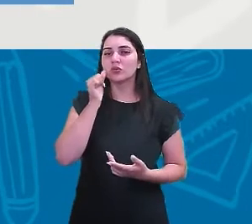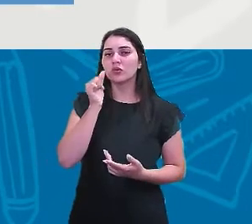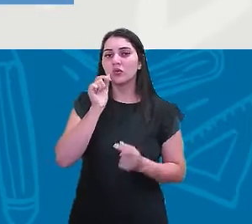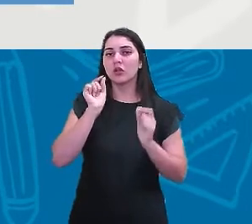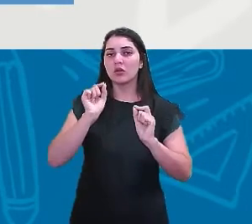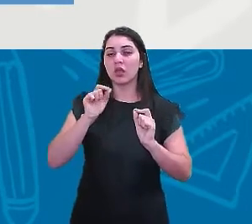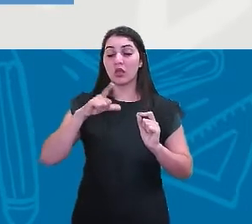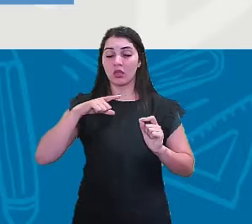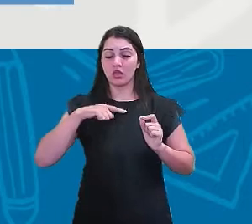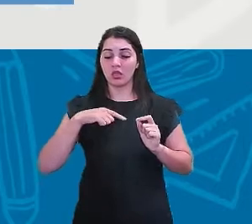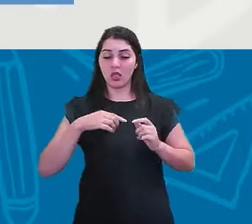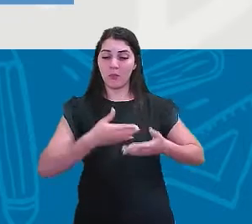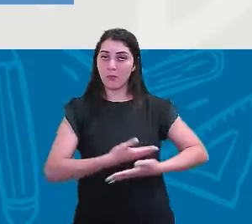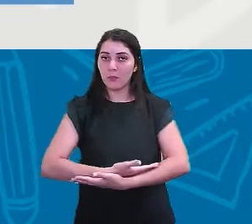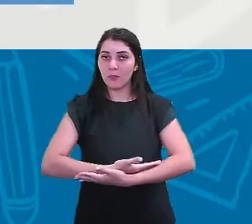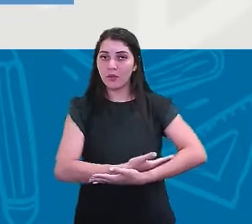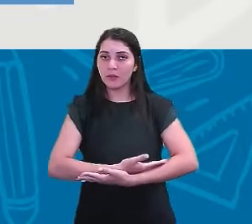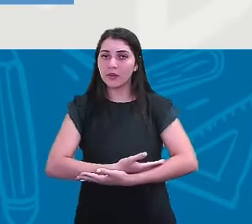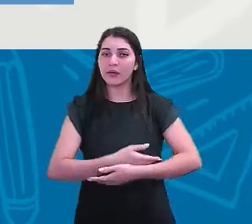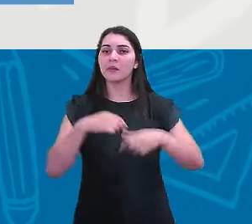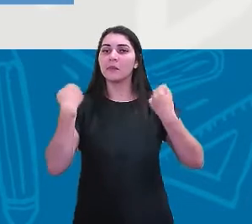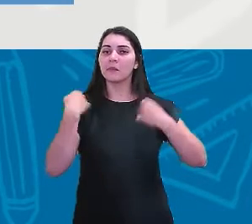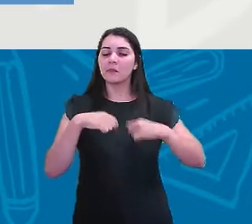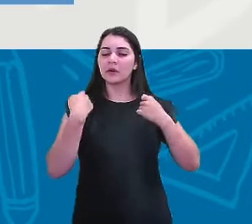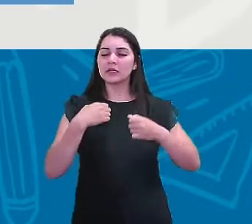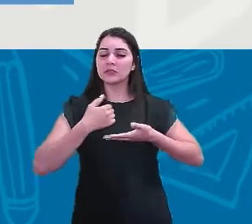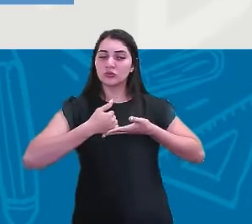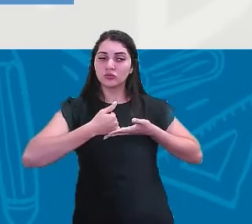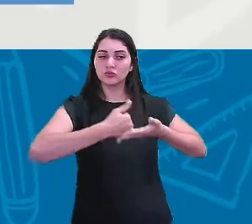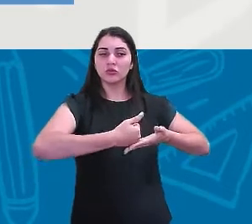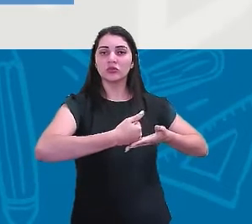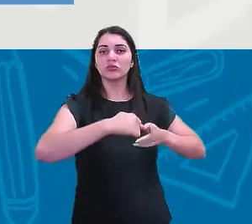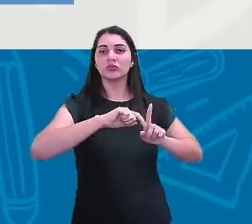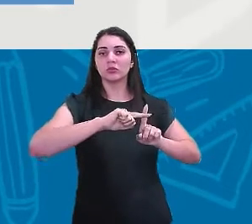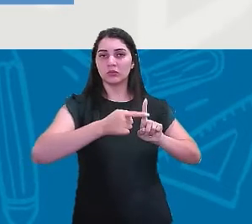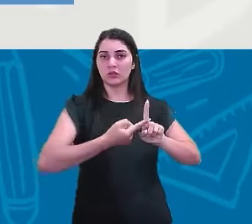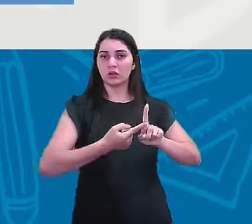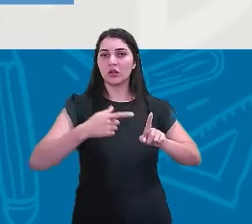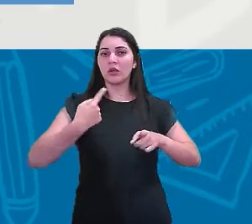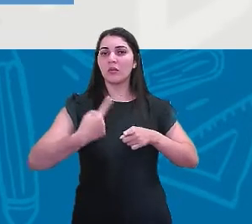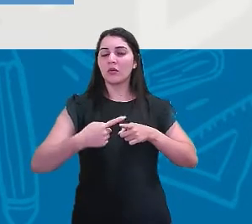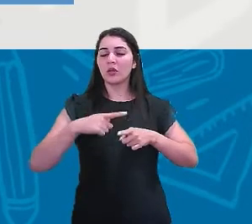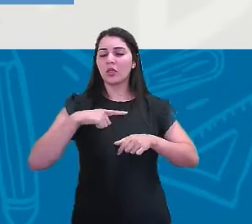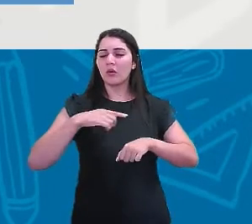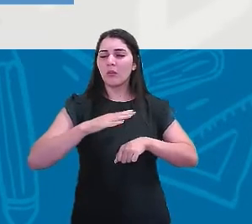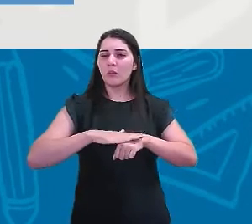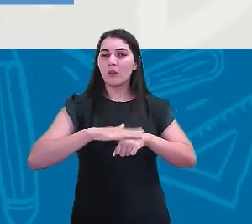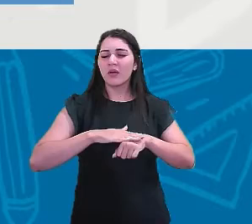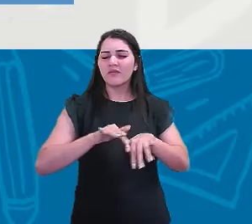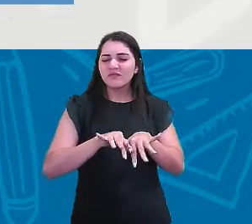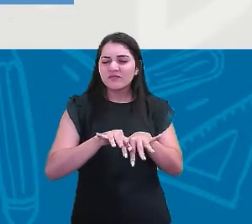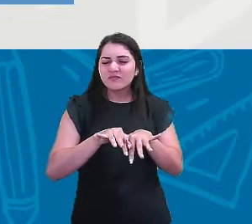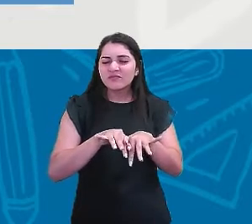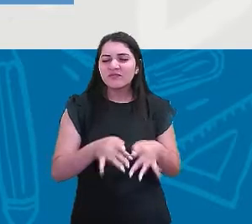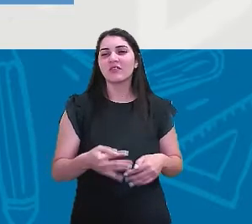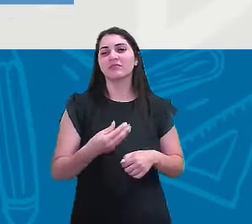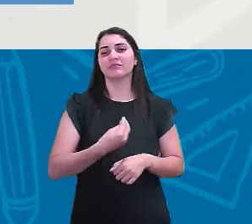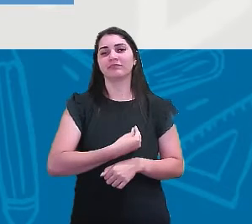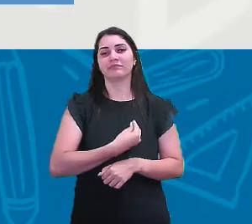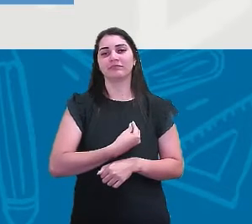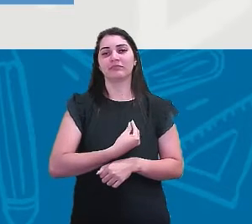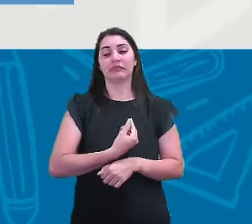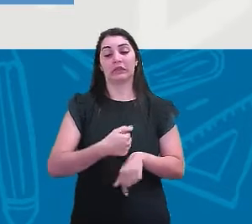têm bebês, precisam de um suporte à maternidade dela, até porque ela está num momento muito frágil da vida.